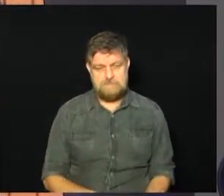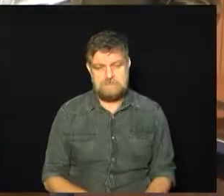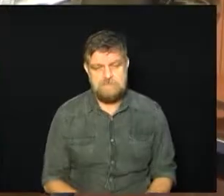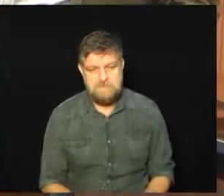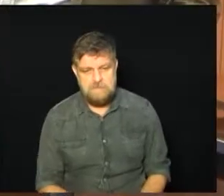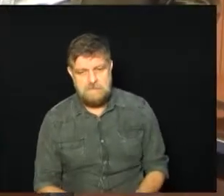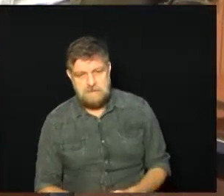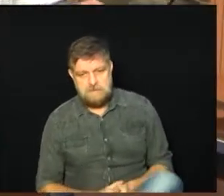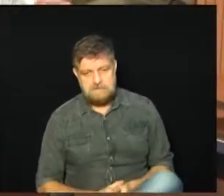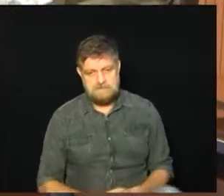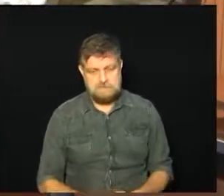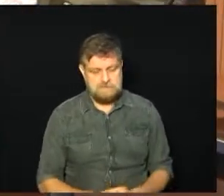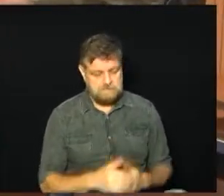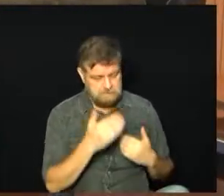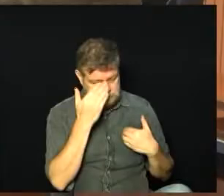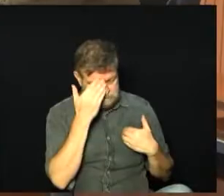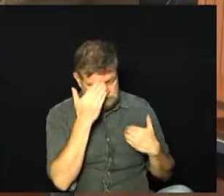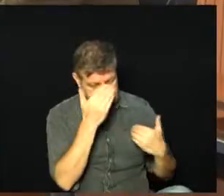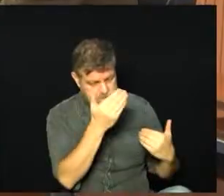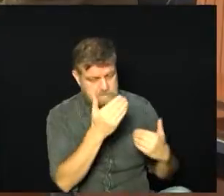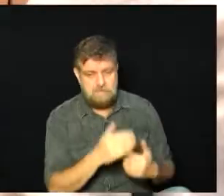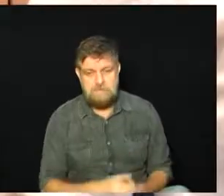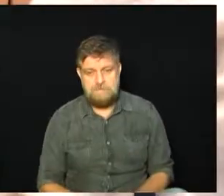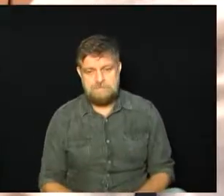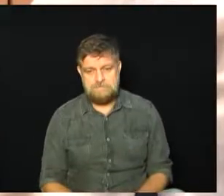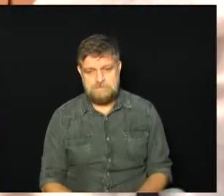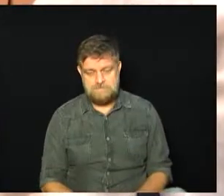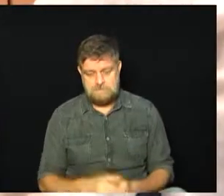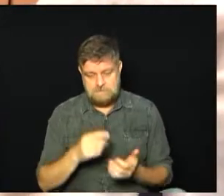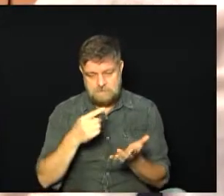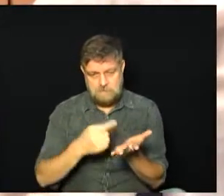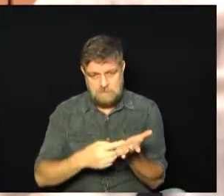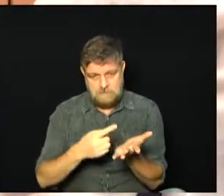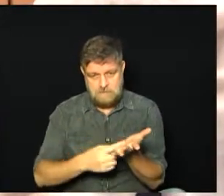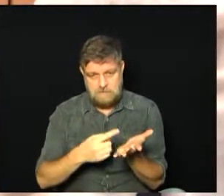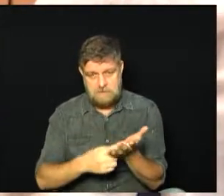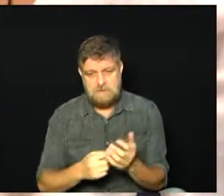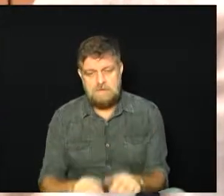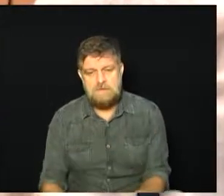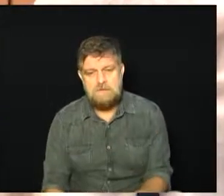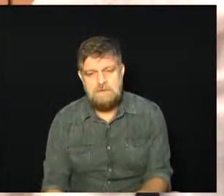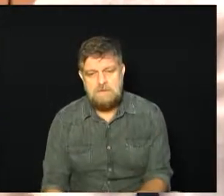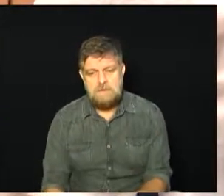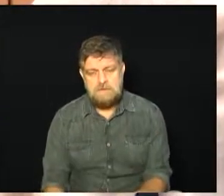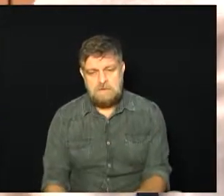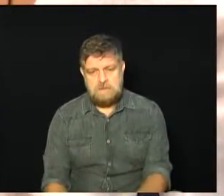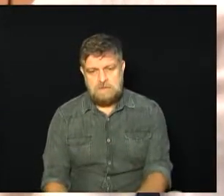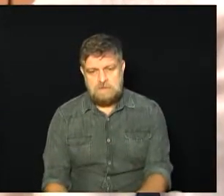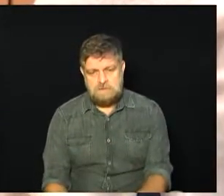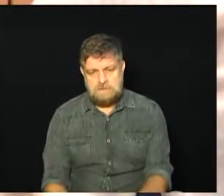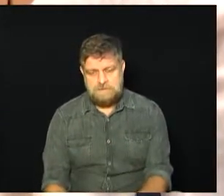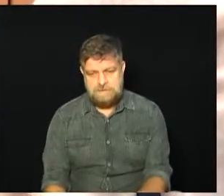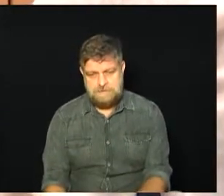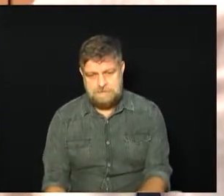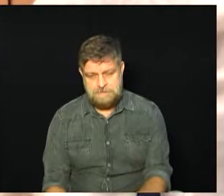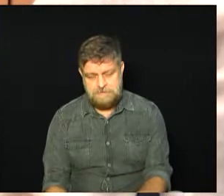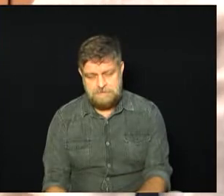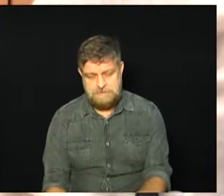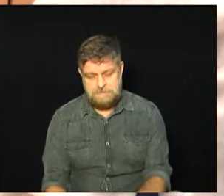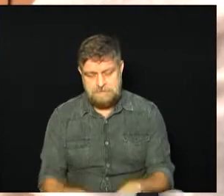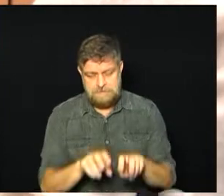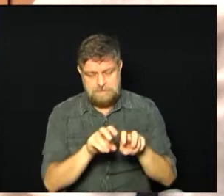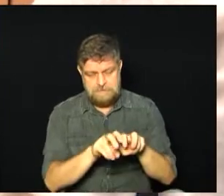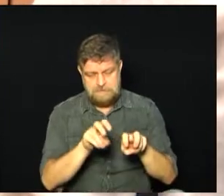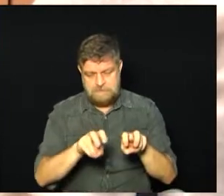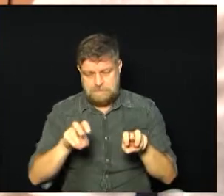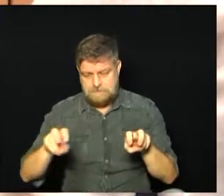Obrigado, Mariana, pela exposição. Então, conforme combinamos, seguindo aqui os participantes da mesa,